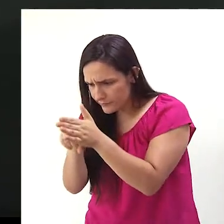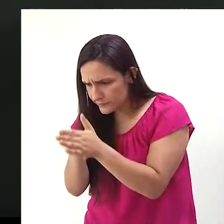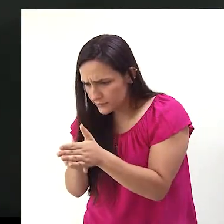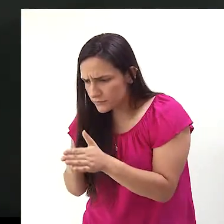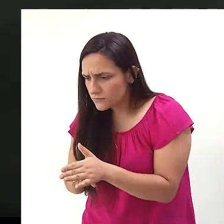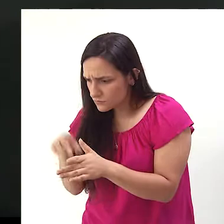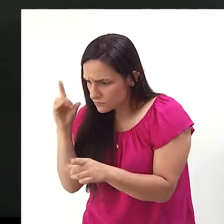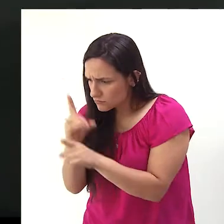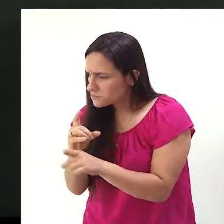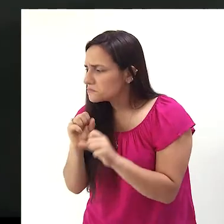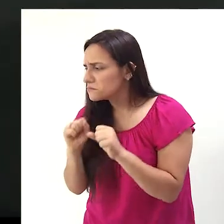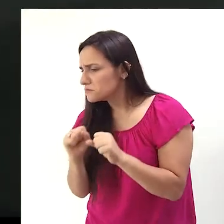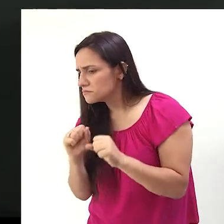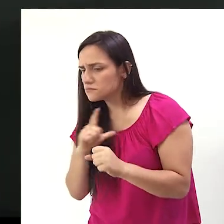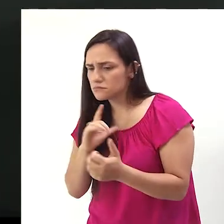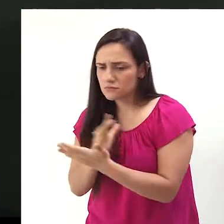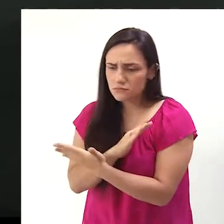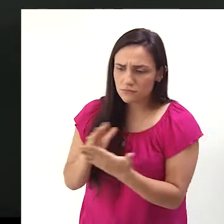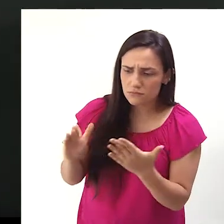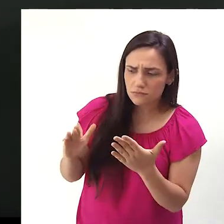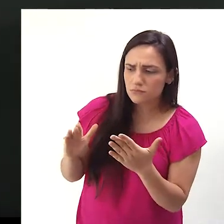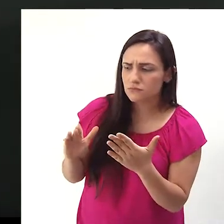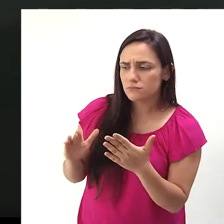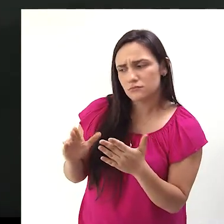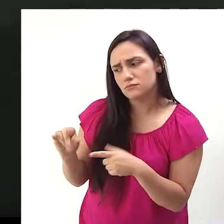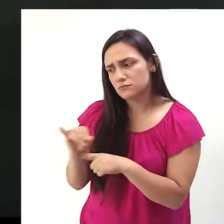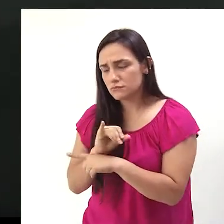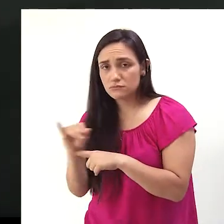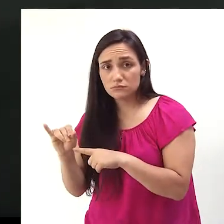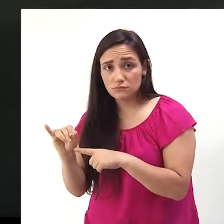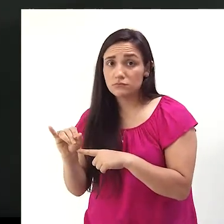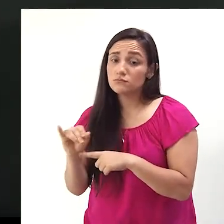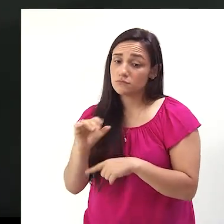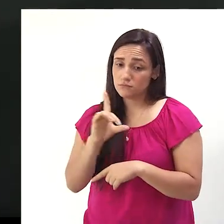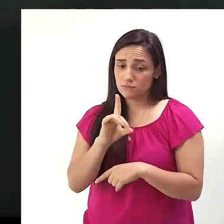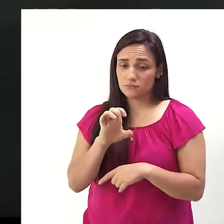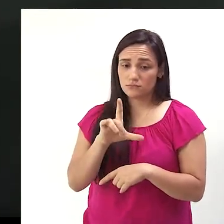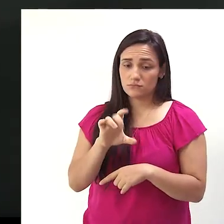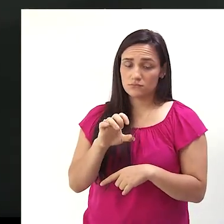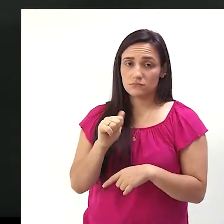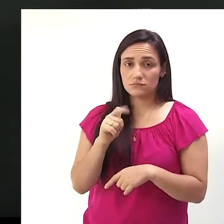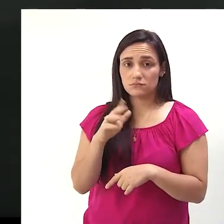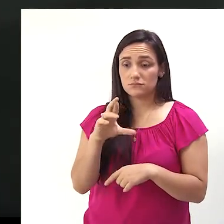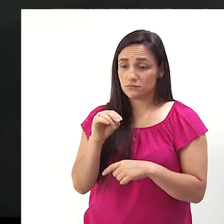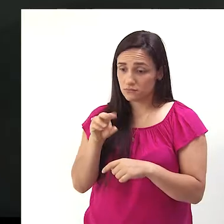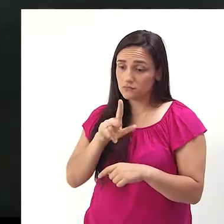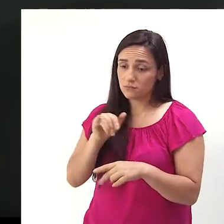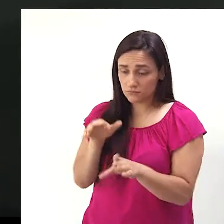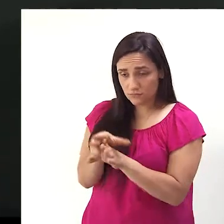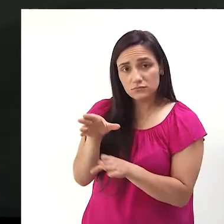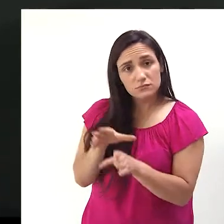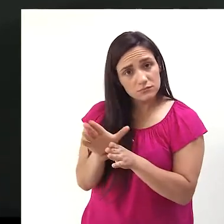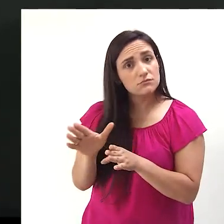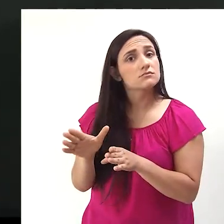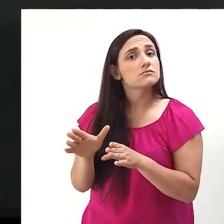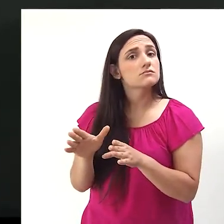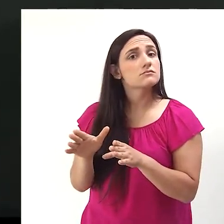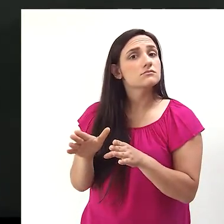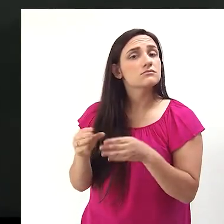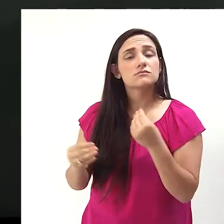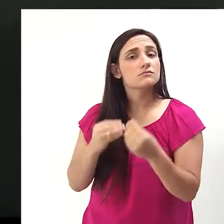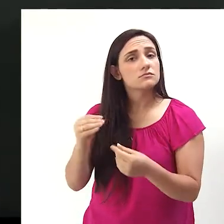que haja necessidade de uma repressão mais firme, a Deleagro está à disposição de todas as unidades do interior.